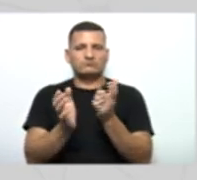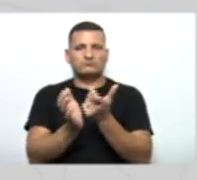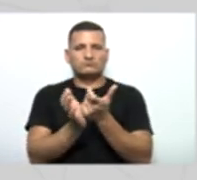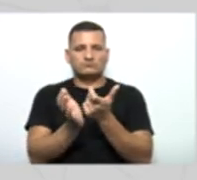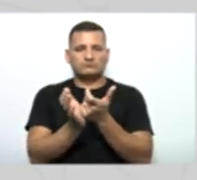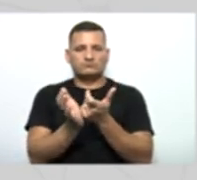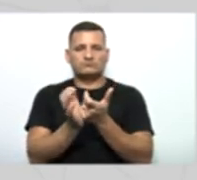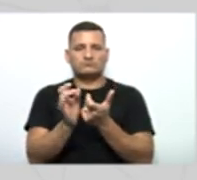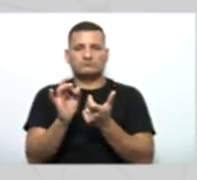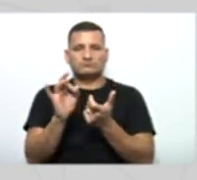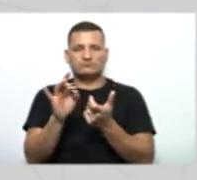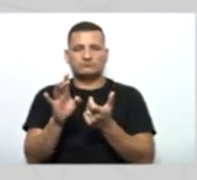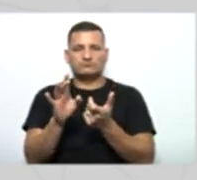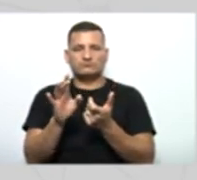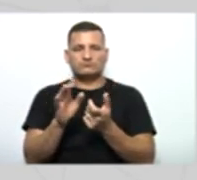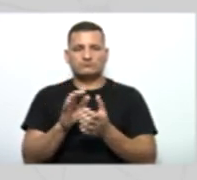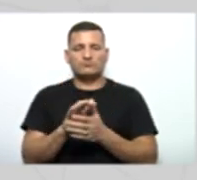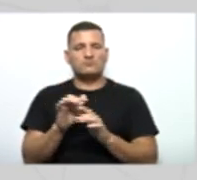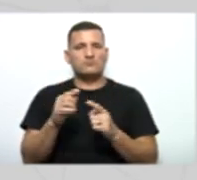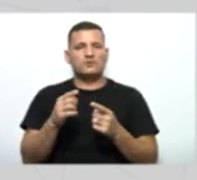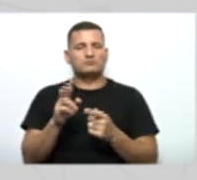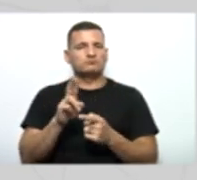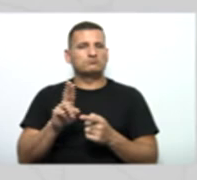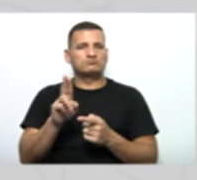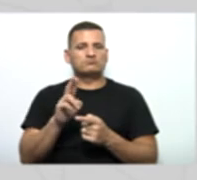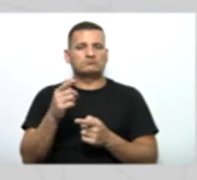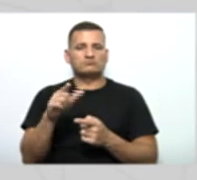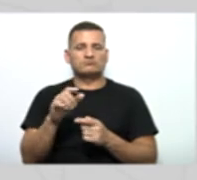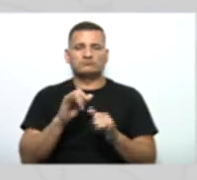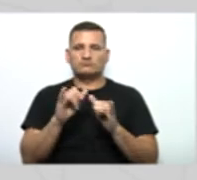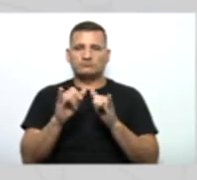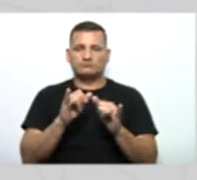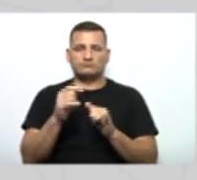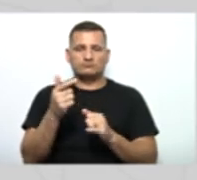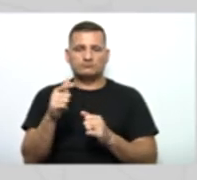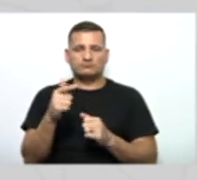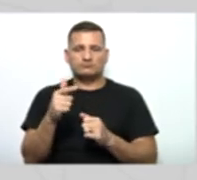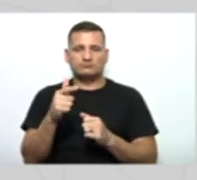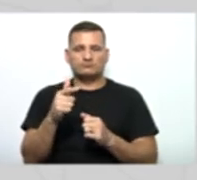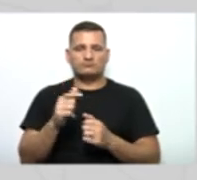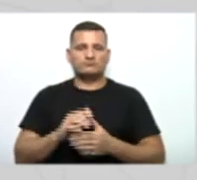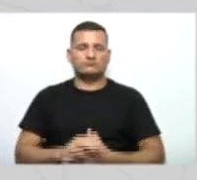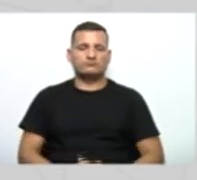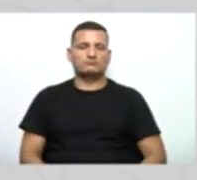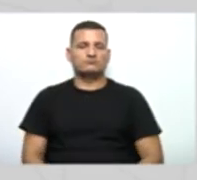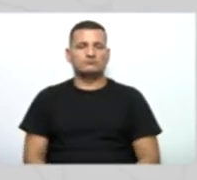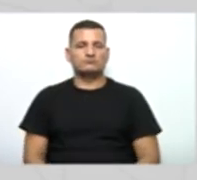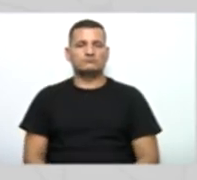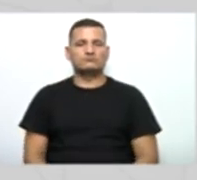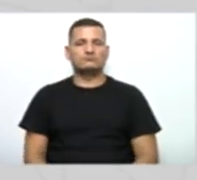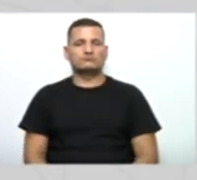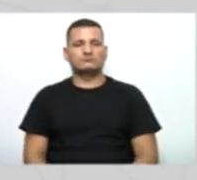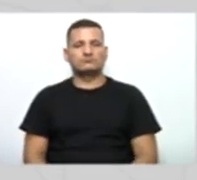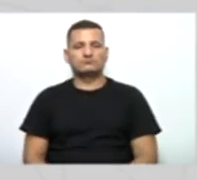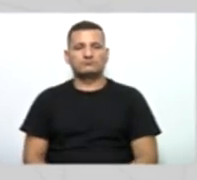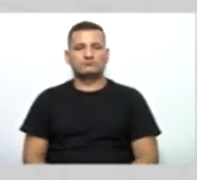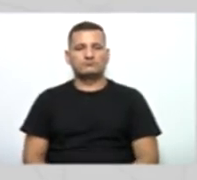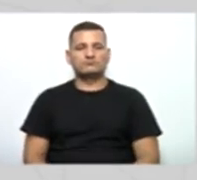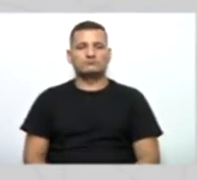pessoa, mas você não está utilizando as informações que essa classe está disponibilizando. Aí você faz